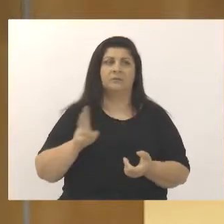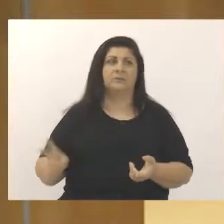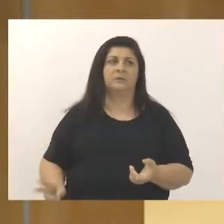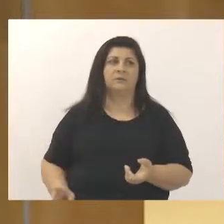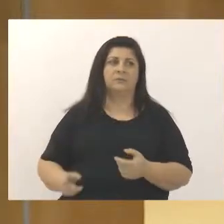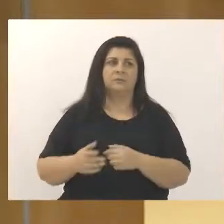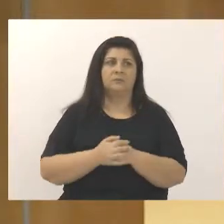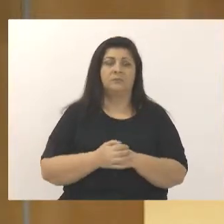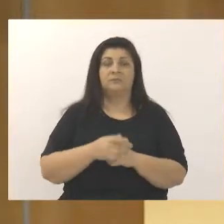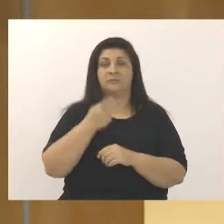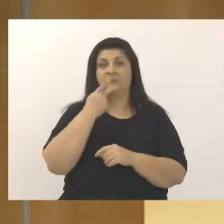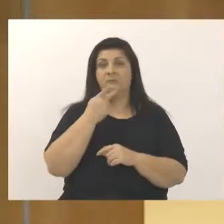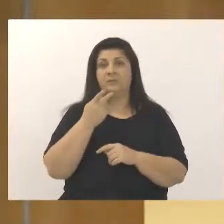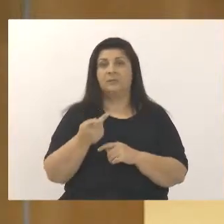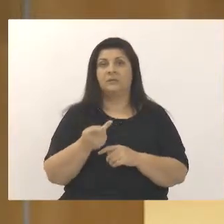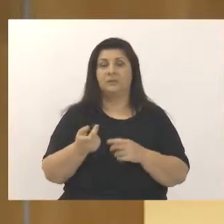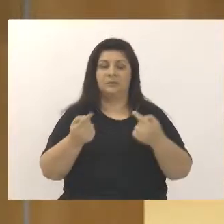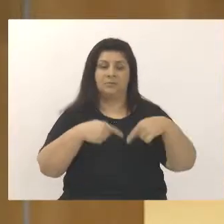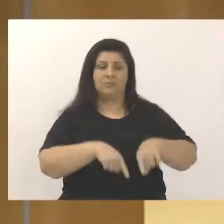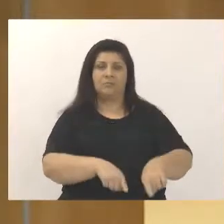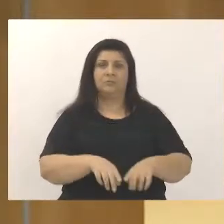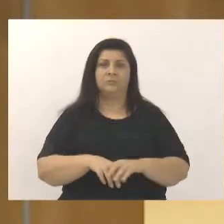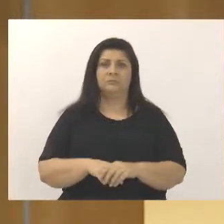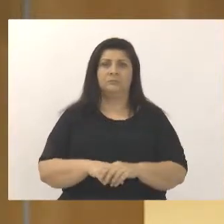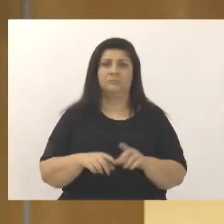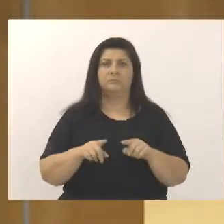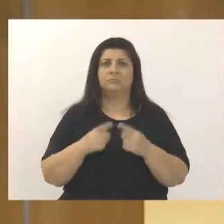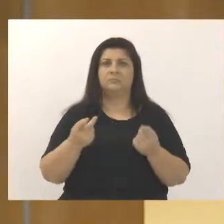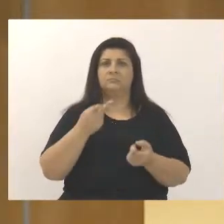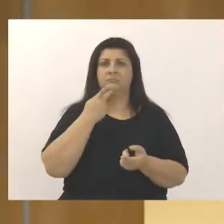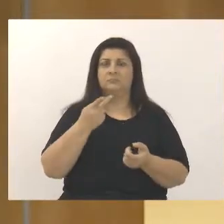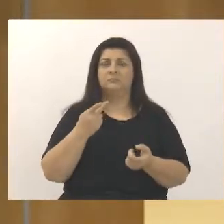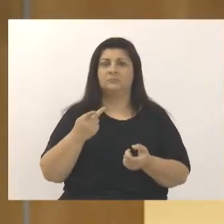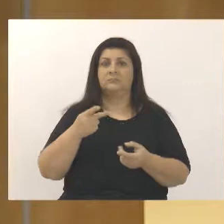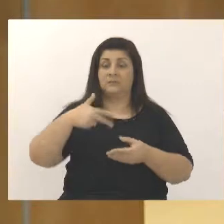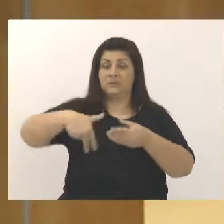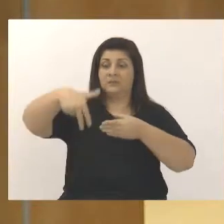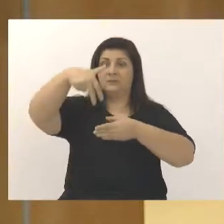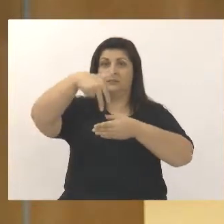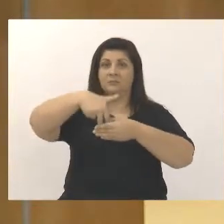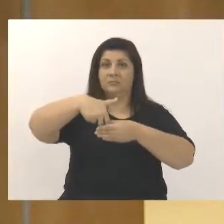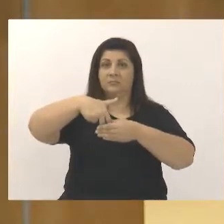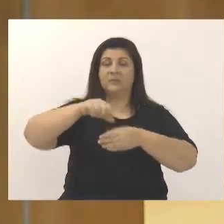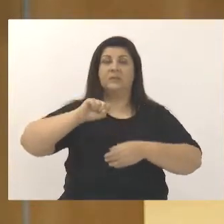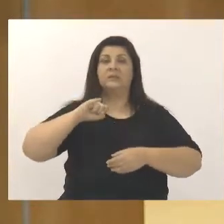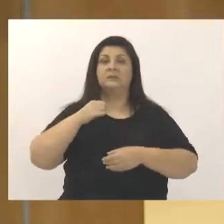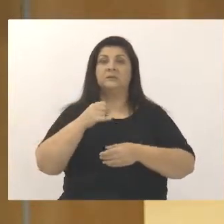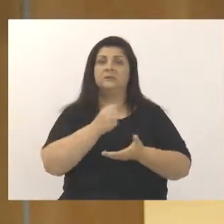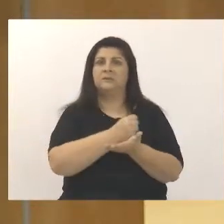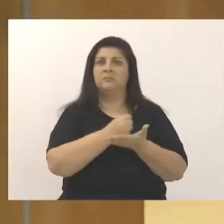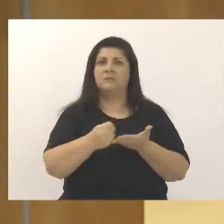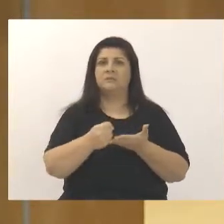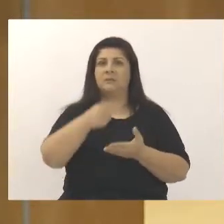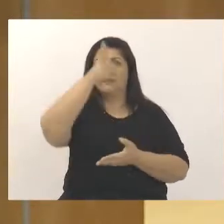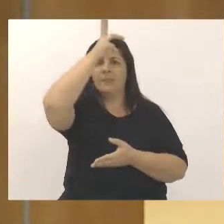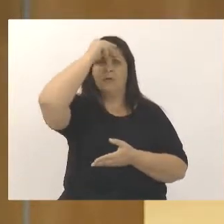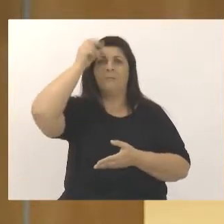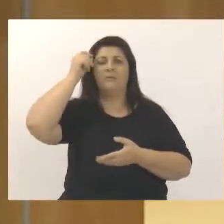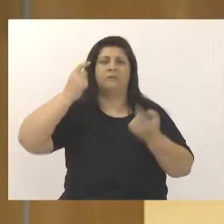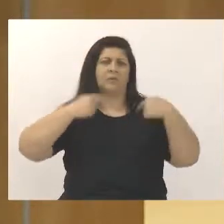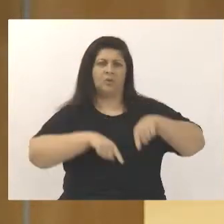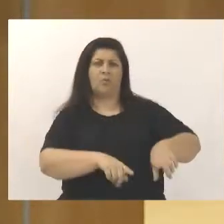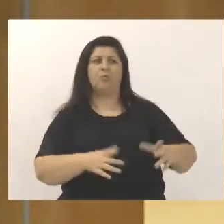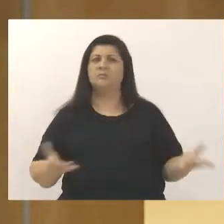defender, que é contra, mas de dizer aqui nessa tribuna que se passar esse projeto o prefeito vai